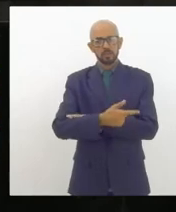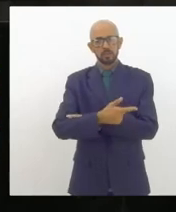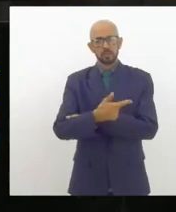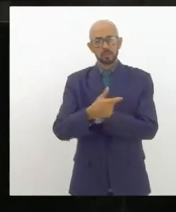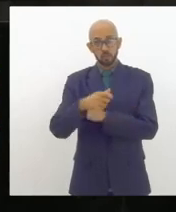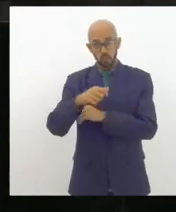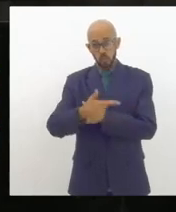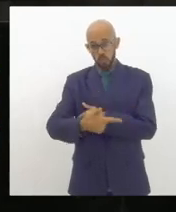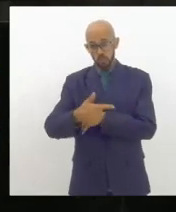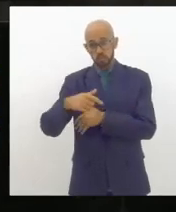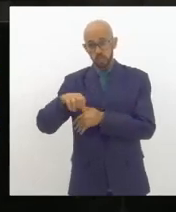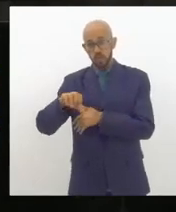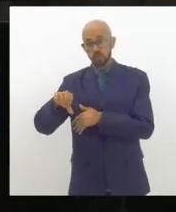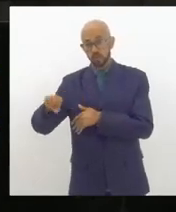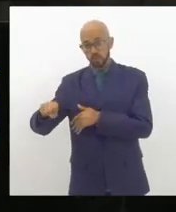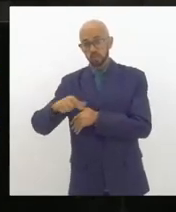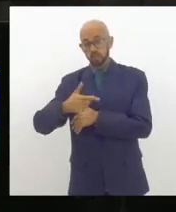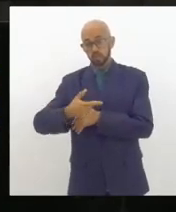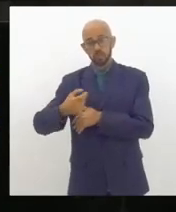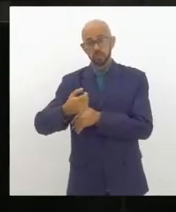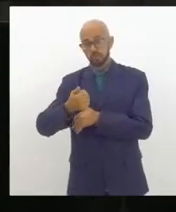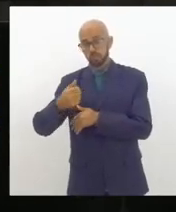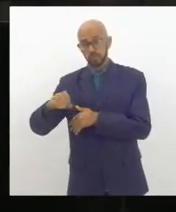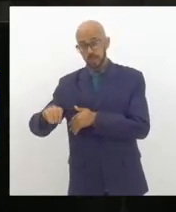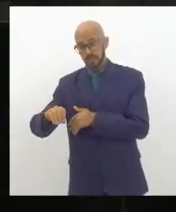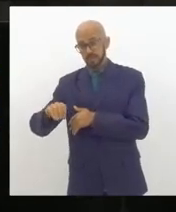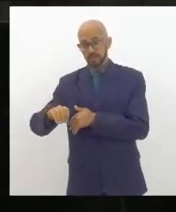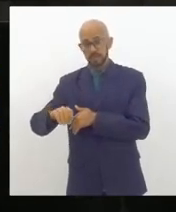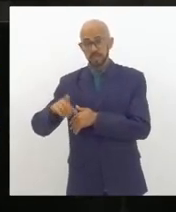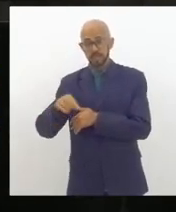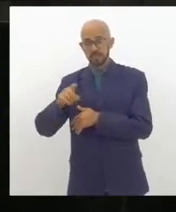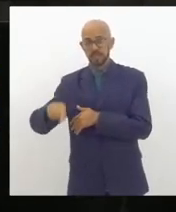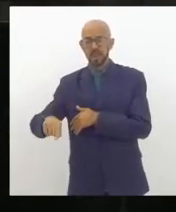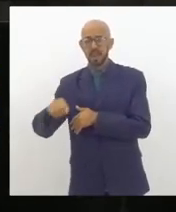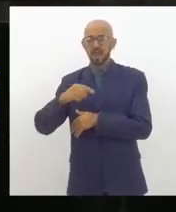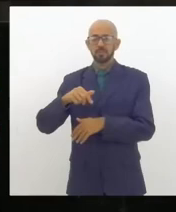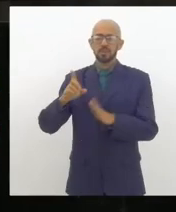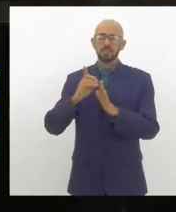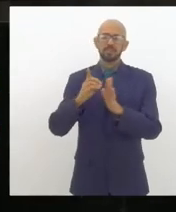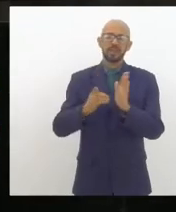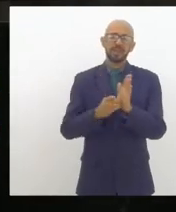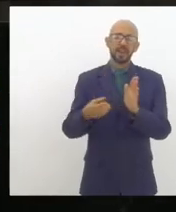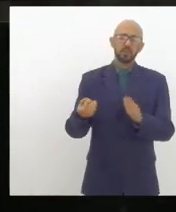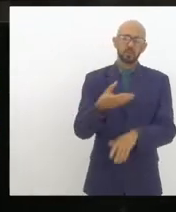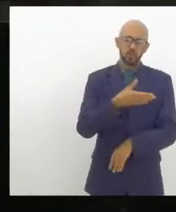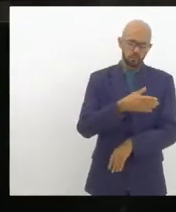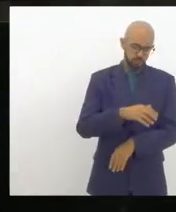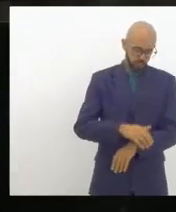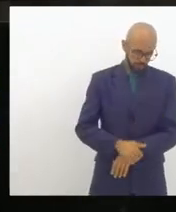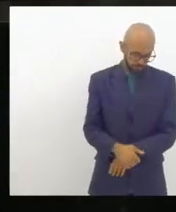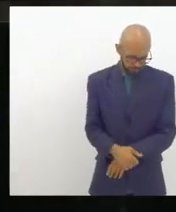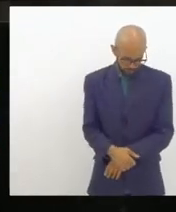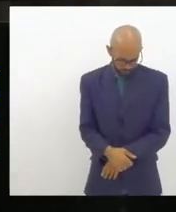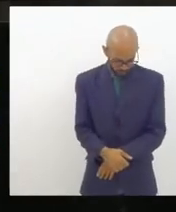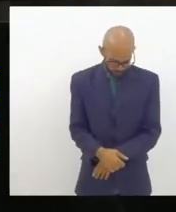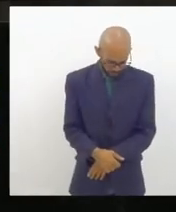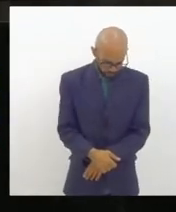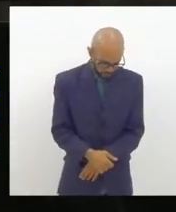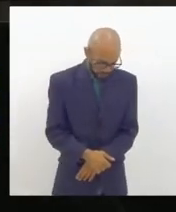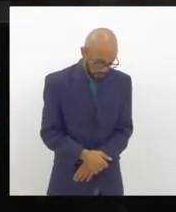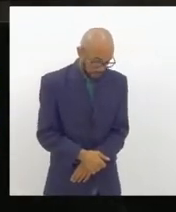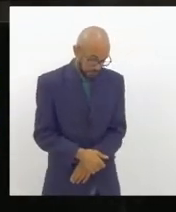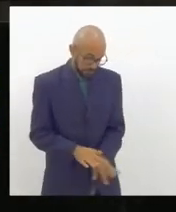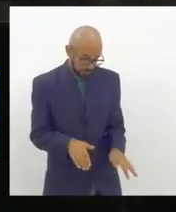foi revogado pelo 47.978 de 22. Veja que,